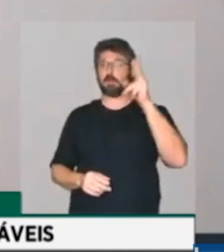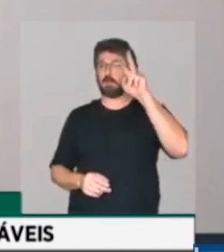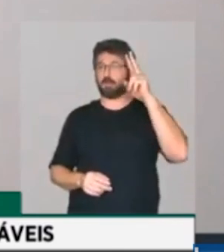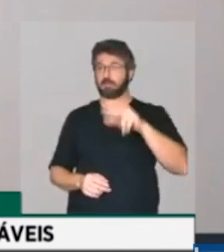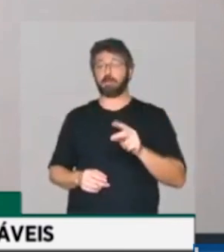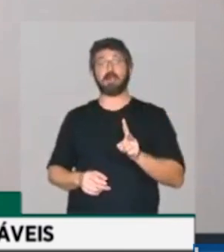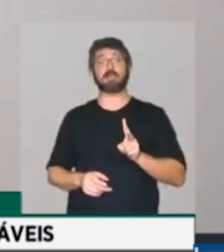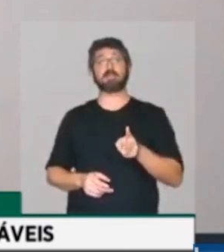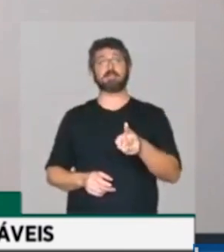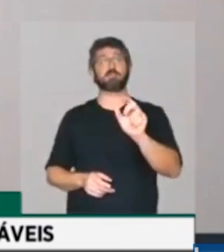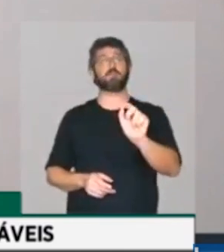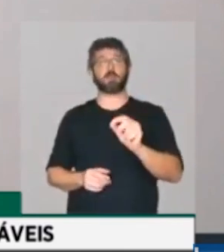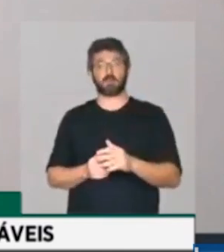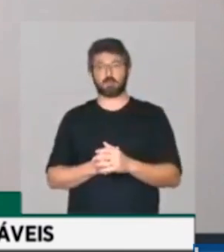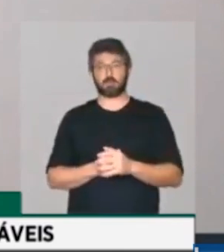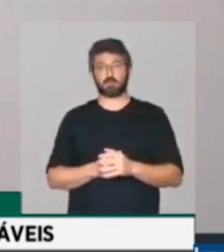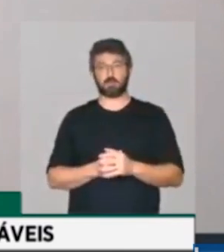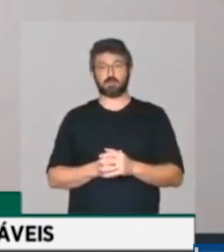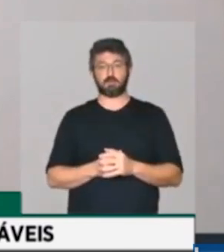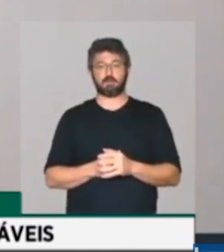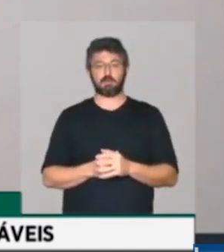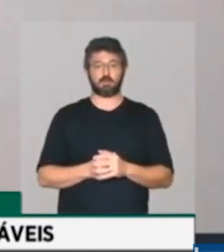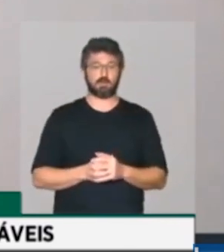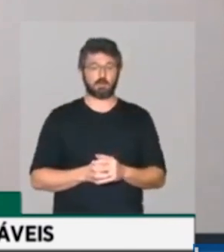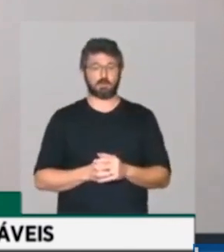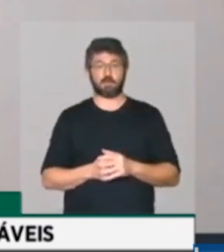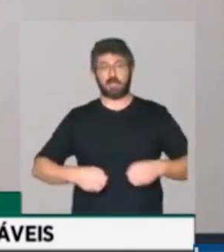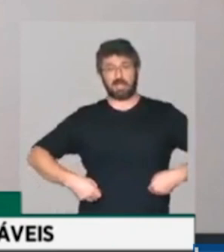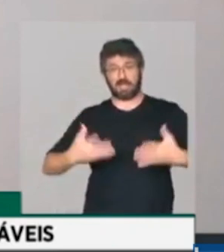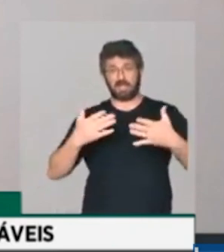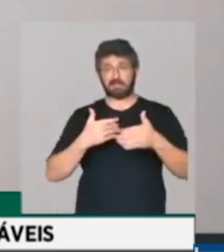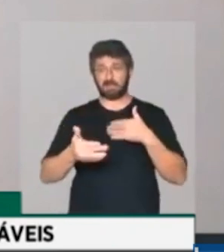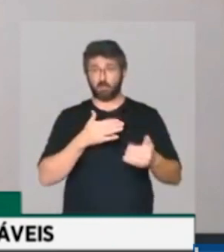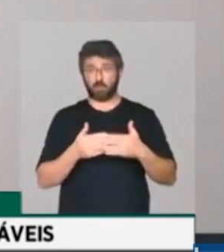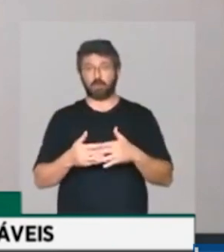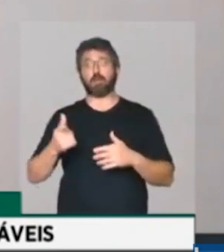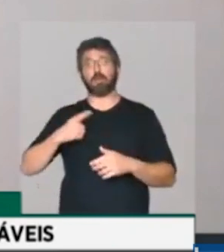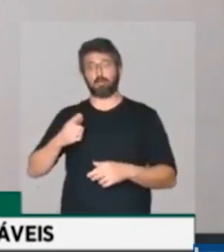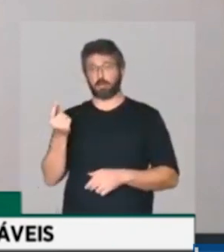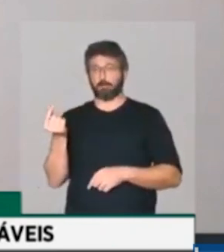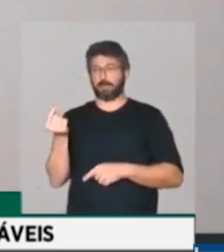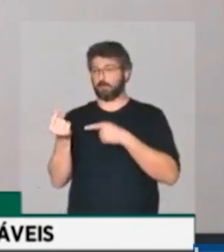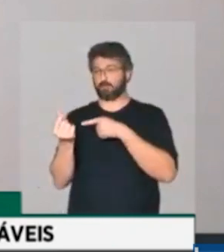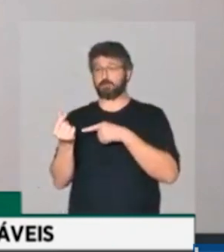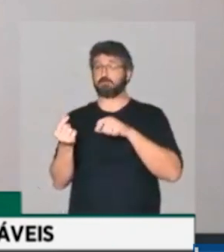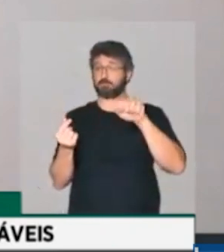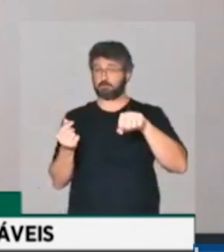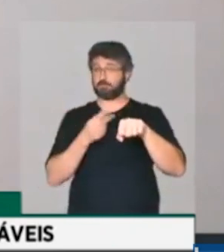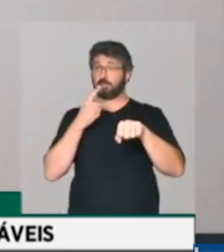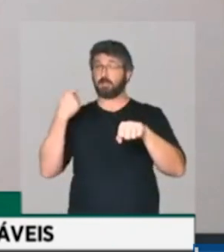lembrar sempre, aliás, que para qualquer gasto a gente tem um custo, e a gente precisa sim